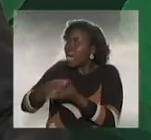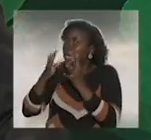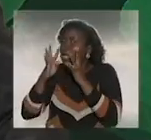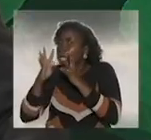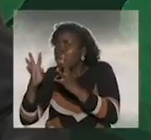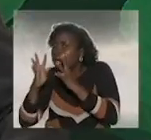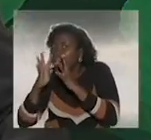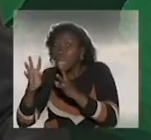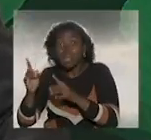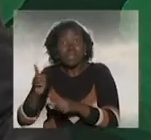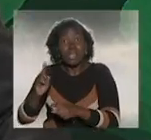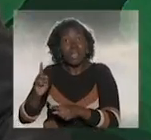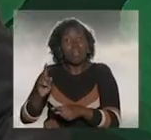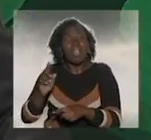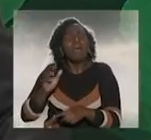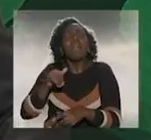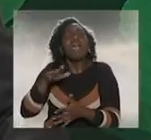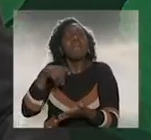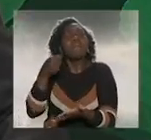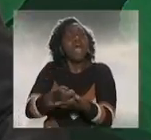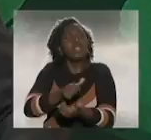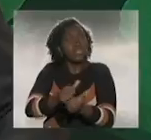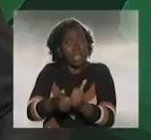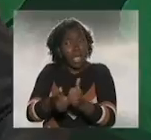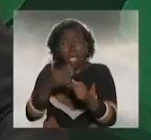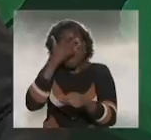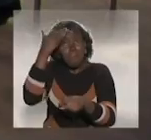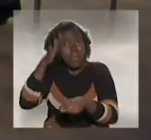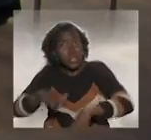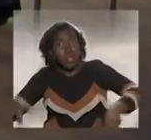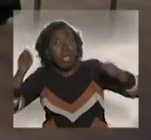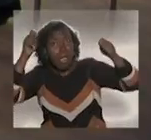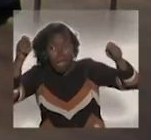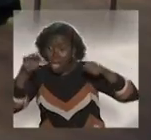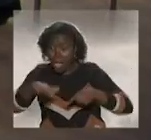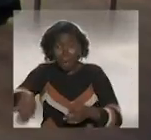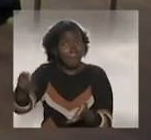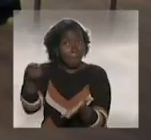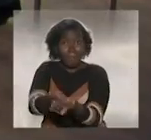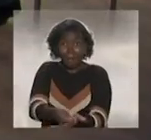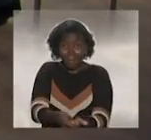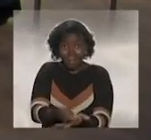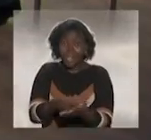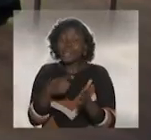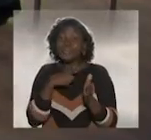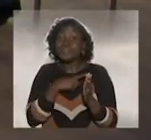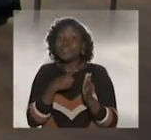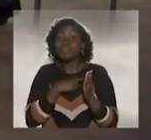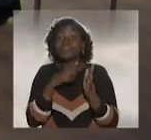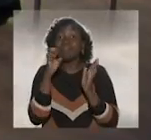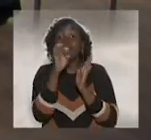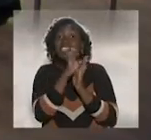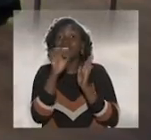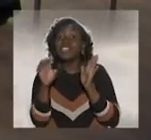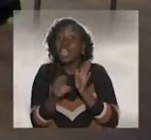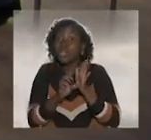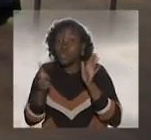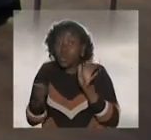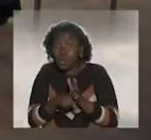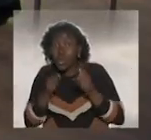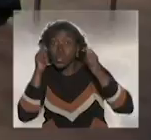Que quem financia o esporte, na verdade? São os torcedores. Né? Exatamente. Então, hoje nós estamos diante do Estatuto do Torcedor. Cada